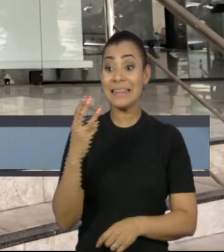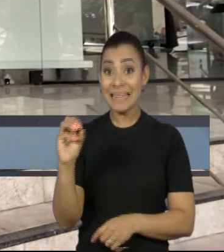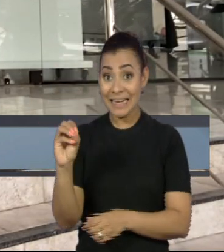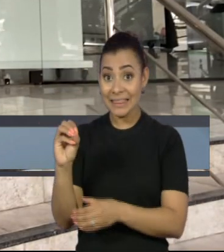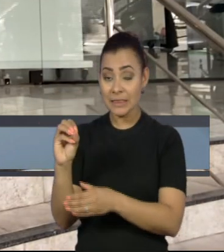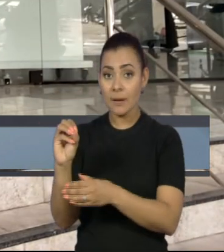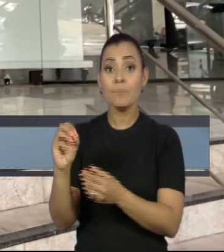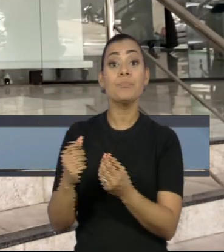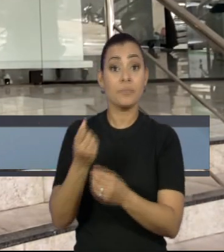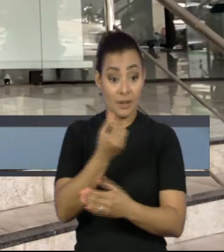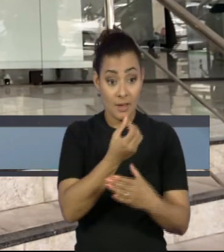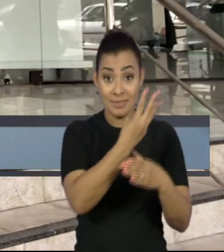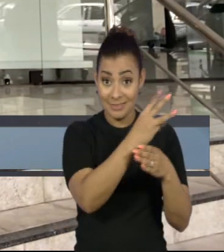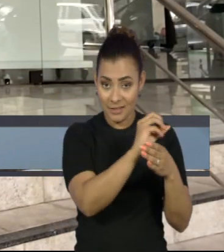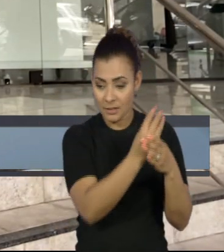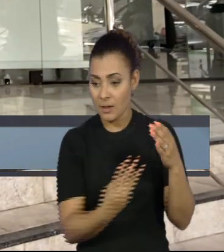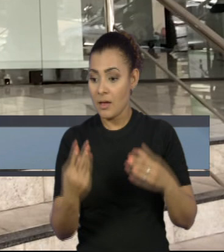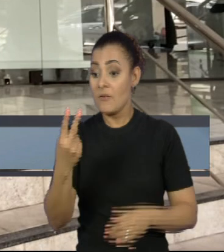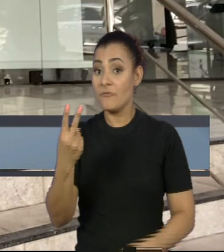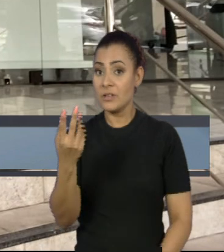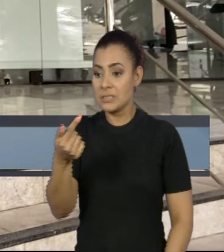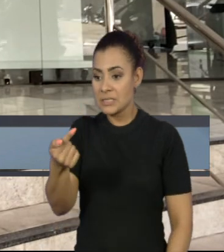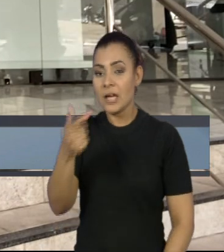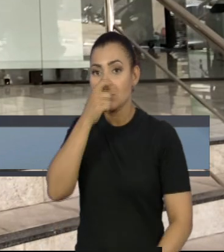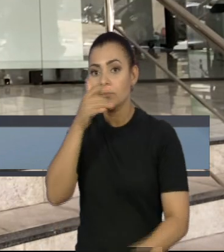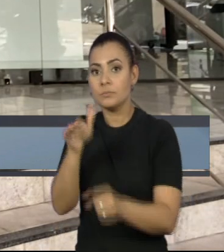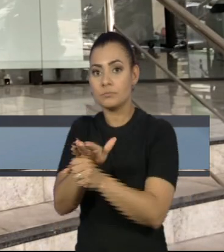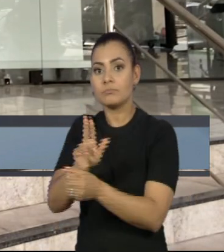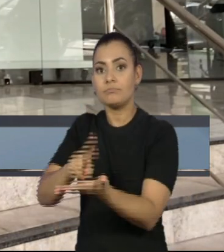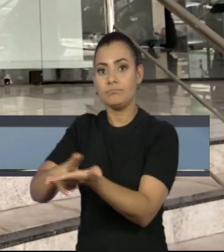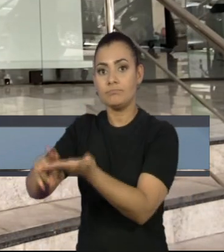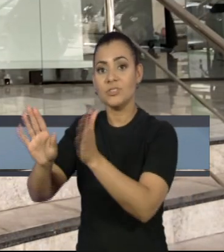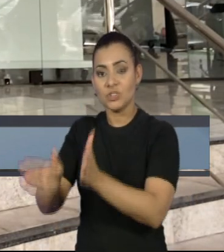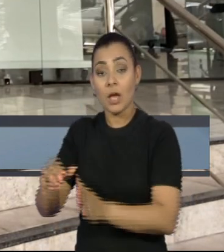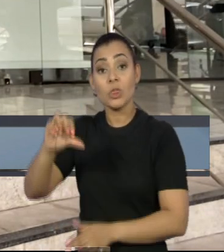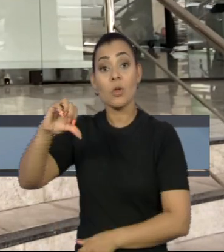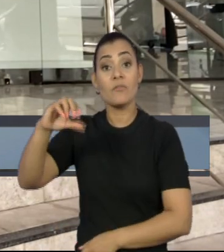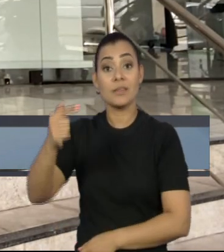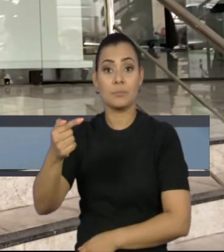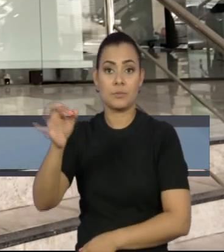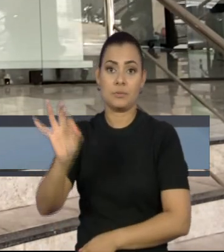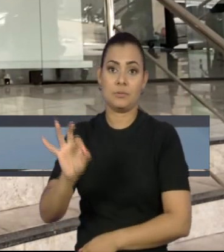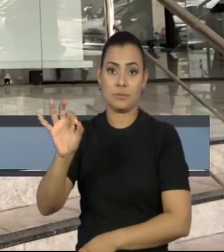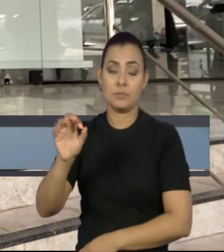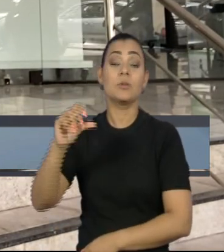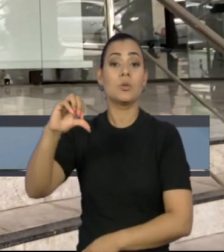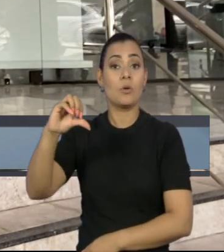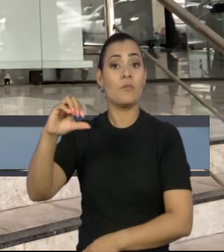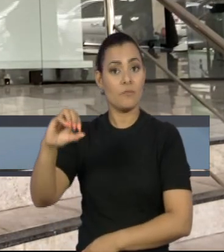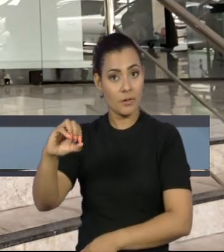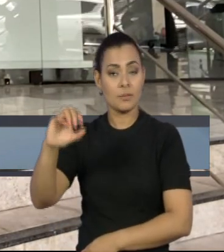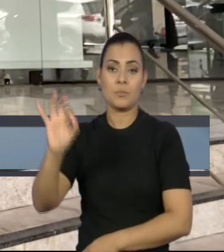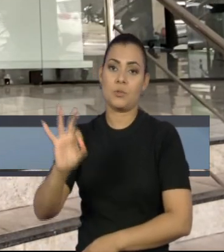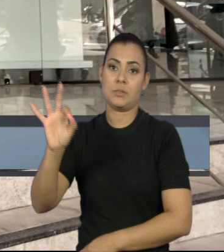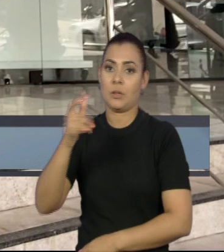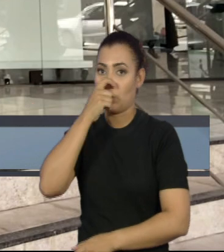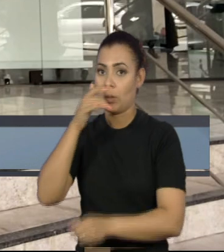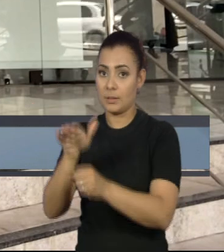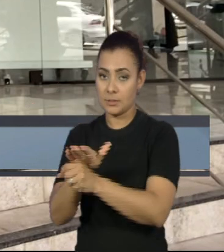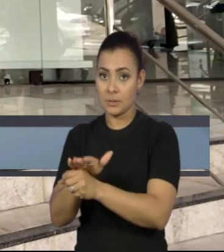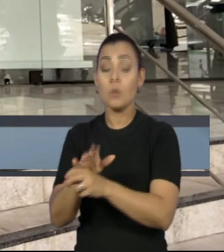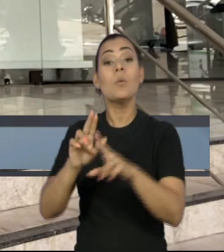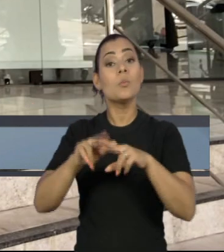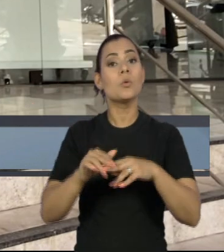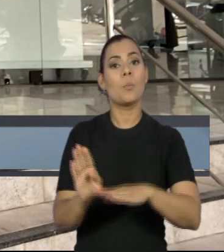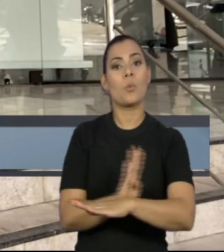UTI, 27 estão ocupados, o que representa 90% de lotação. Já Blumenau e Joinville,